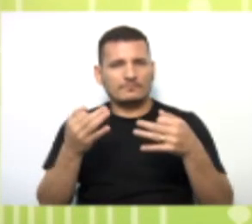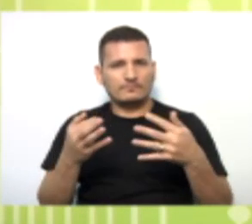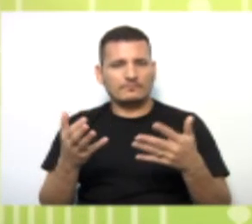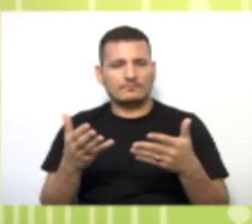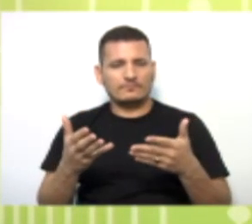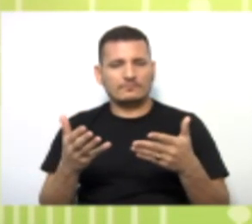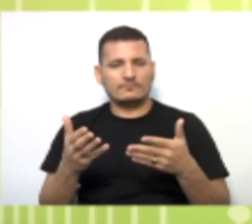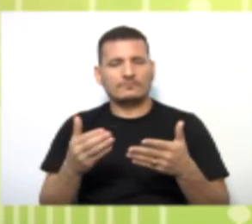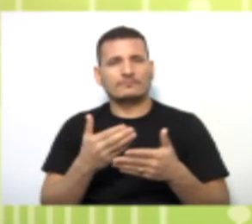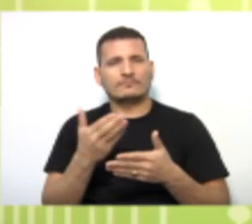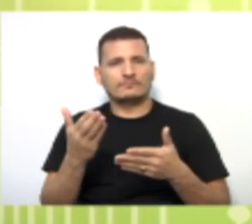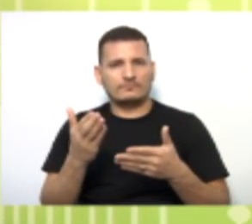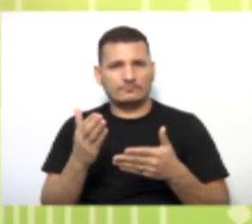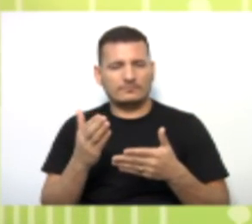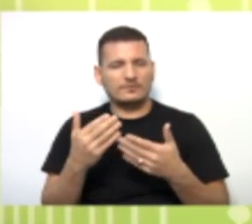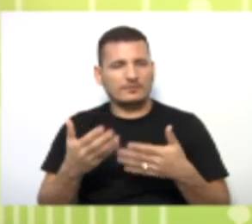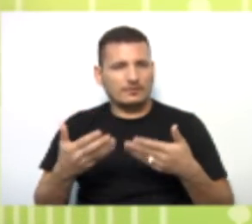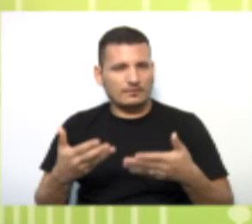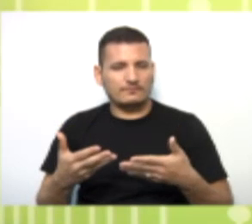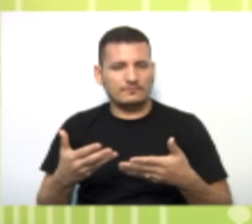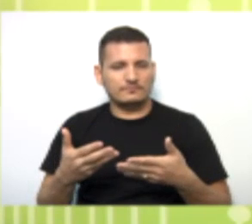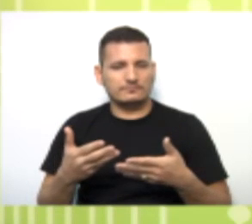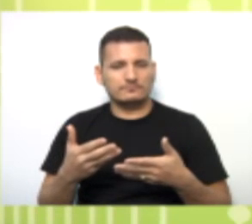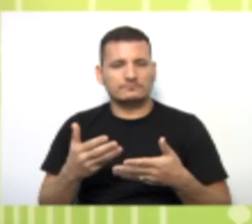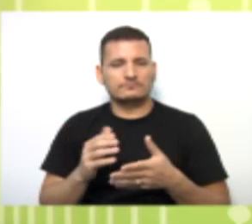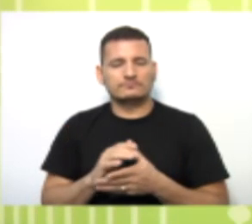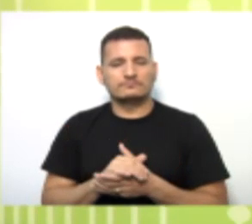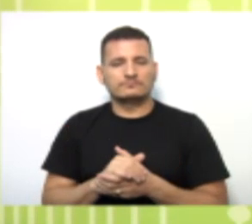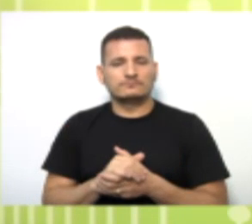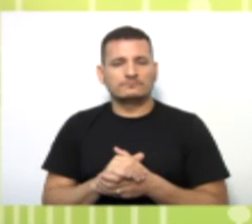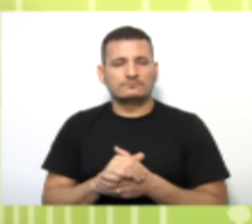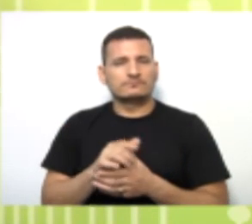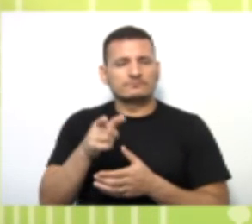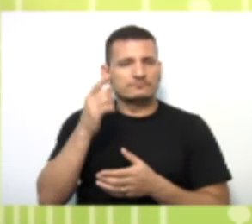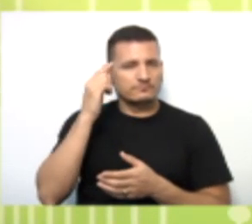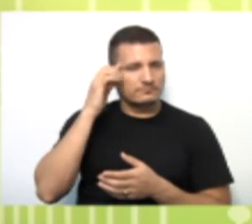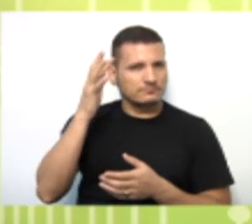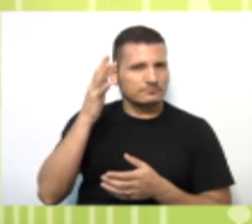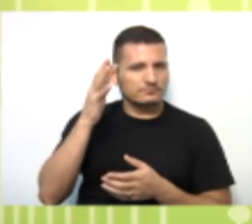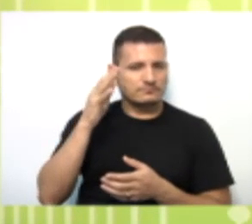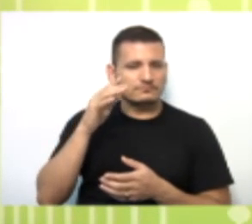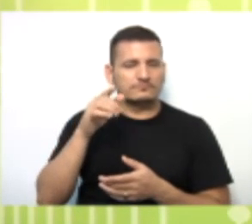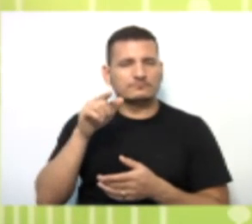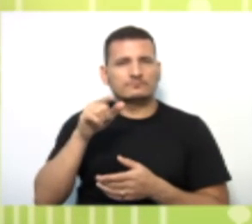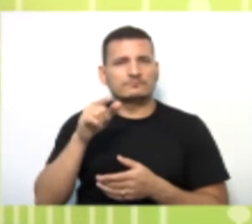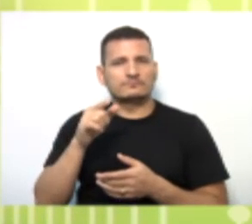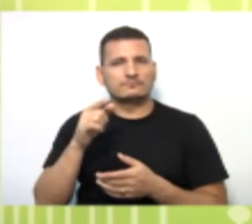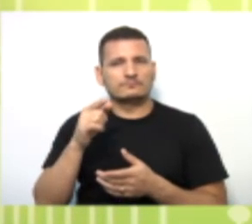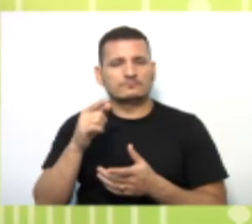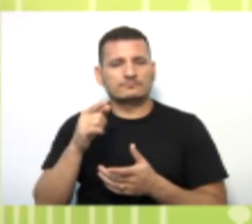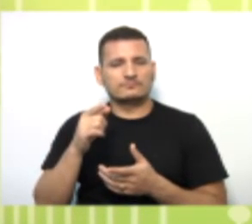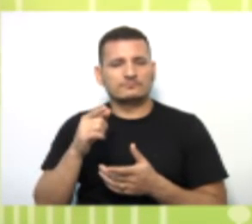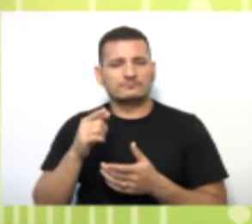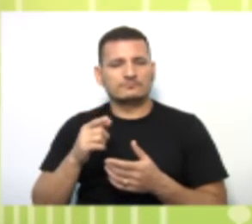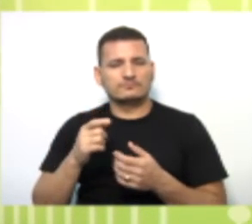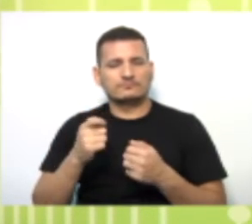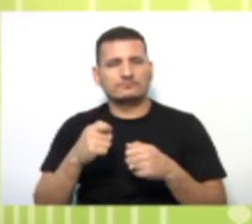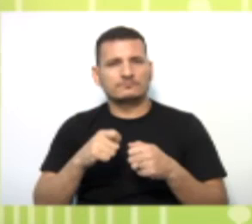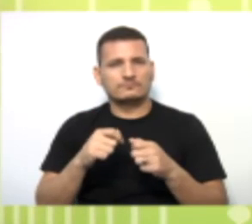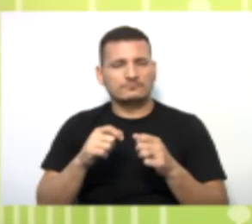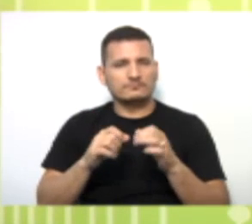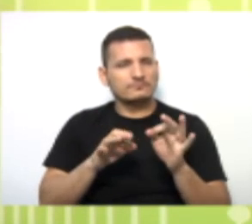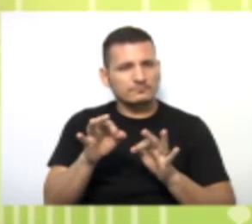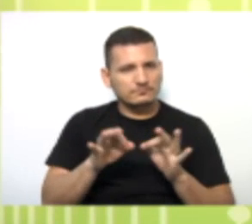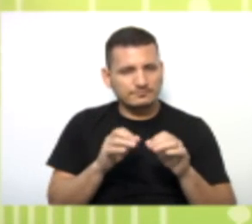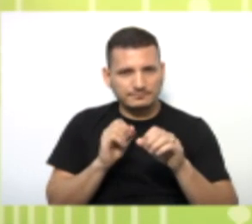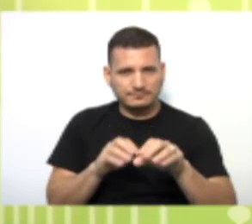mais light, mais tranquila. Imagina uma situação onde você tem que planejar